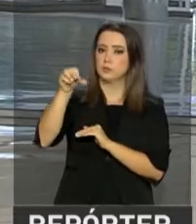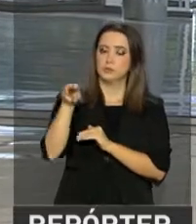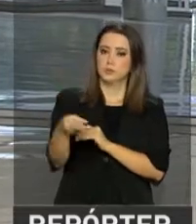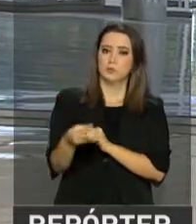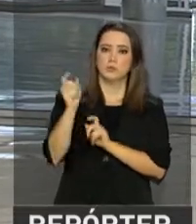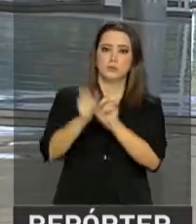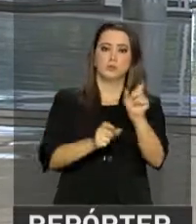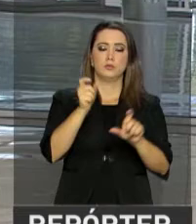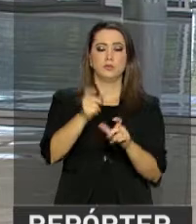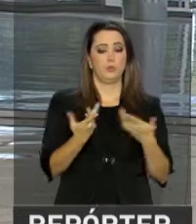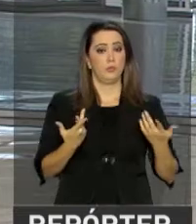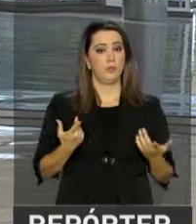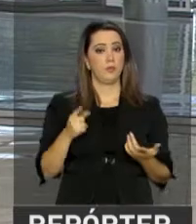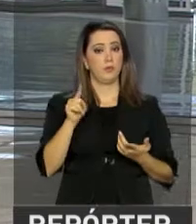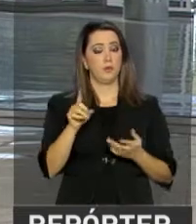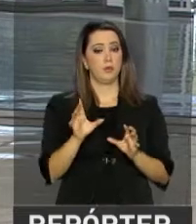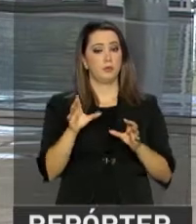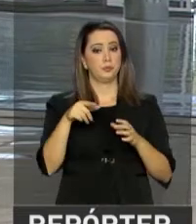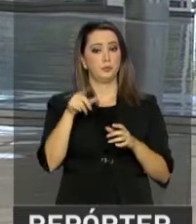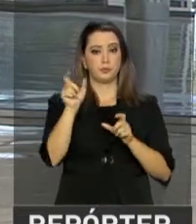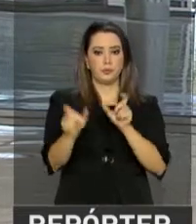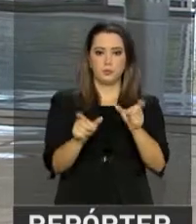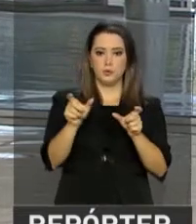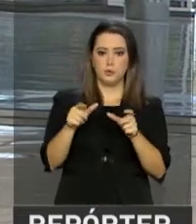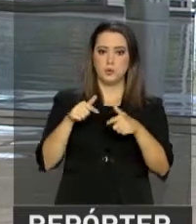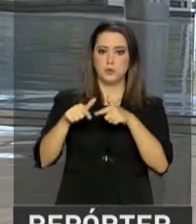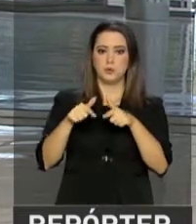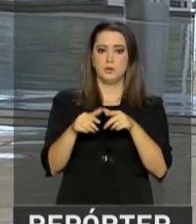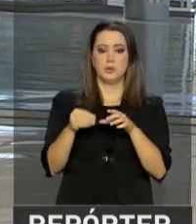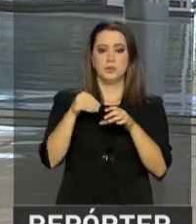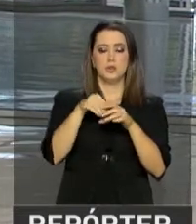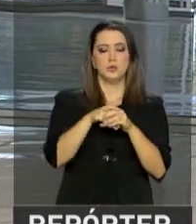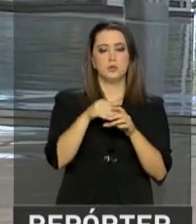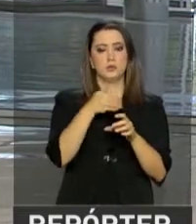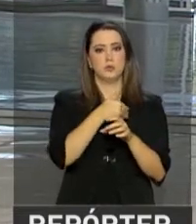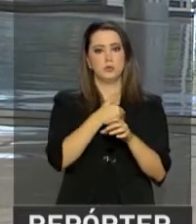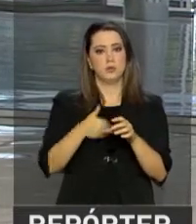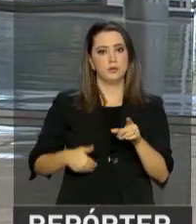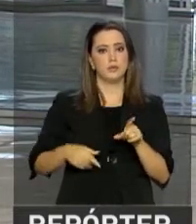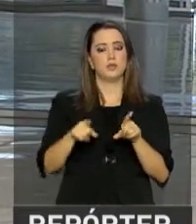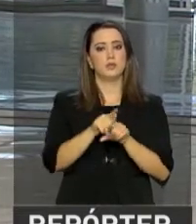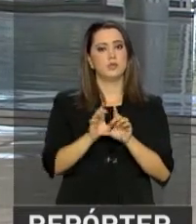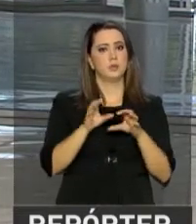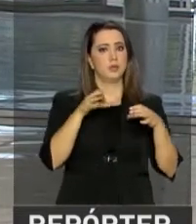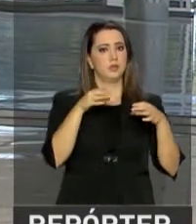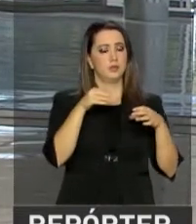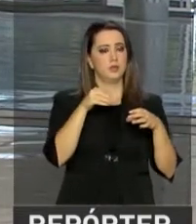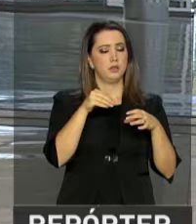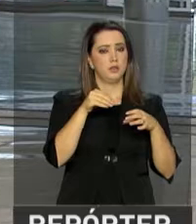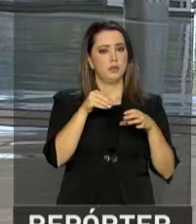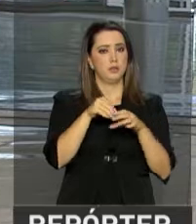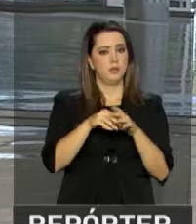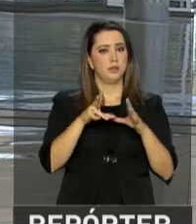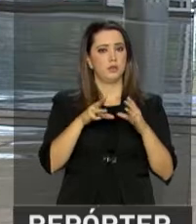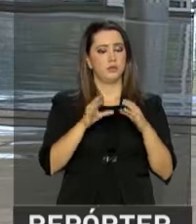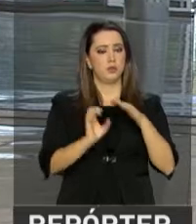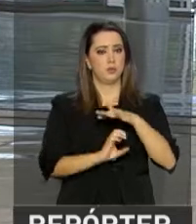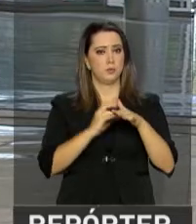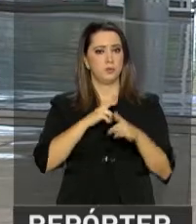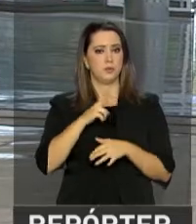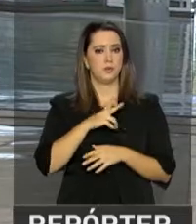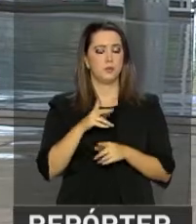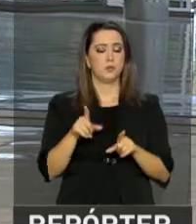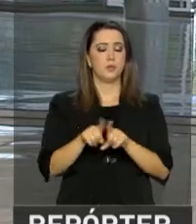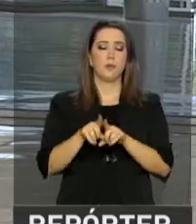milhões de trabalhadores, tanto aqueles da iniciativa privada quanto para os servidores públicos. Ainda há 11 bilhões de